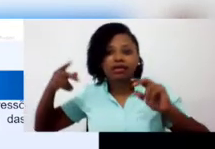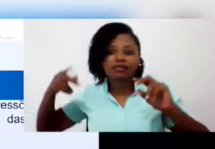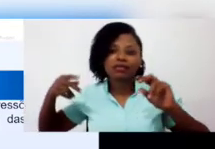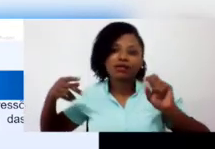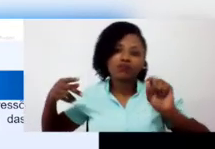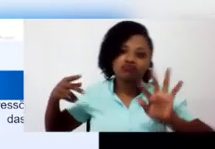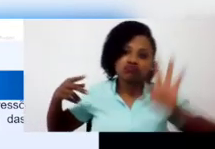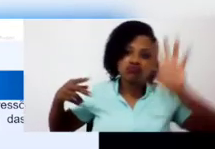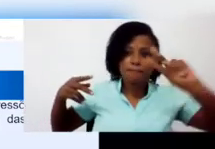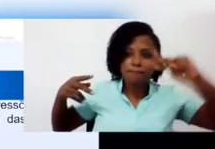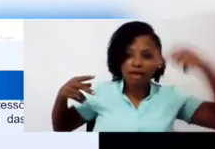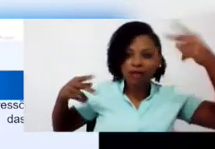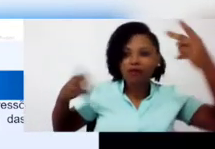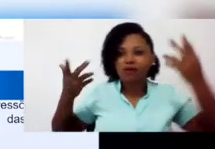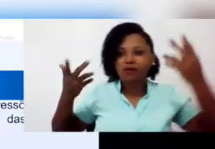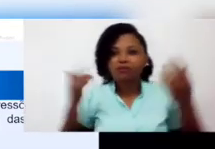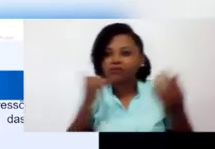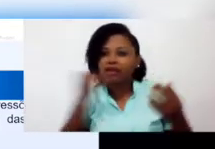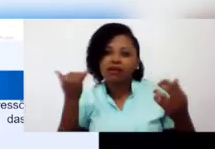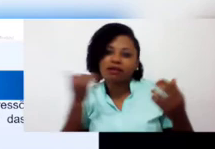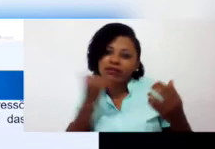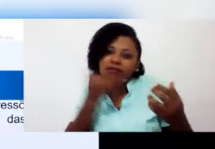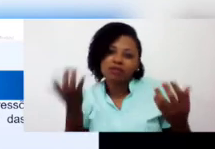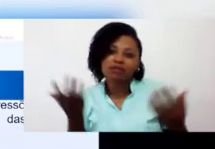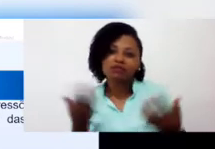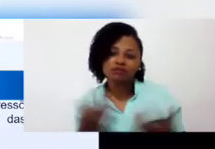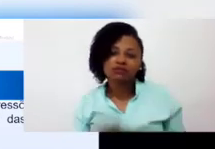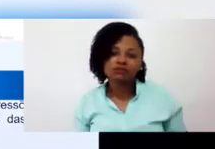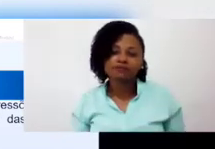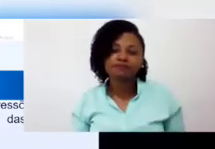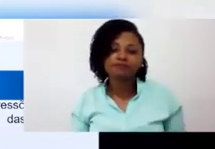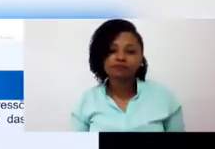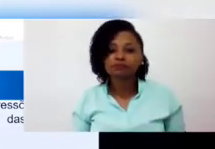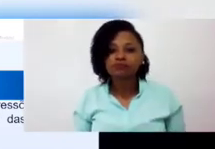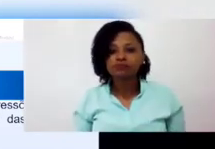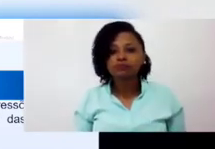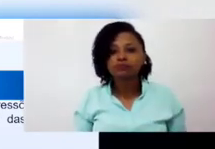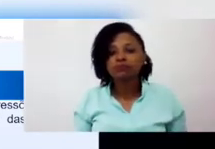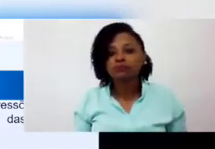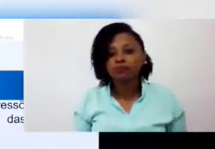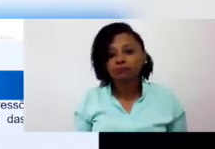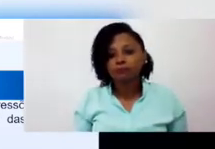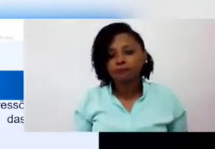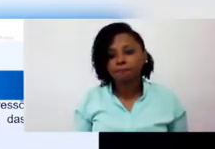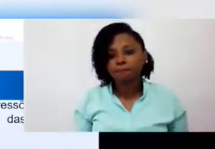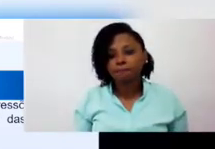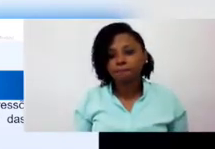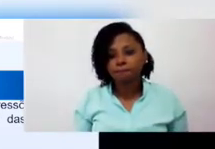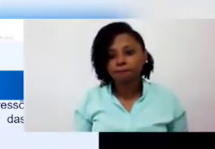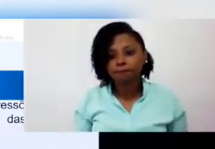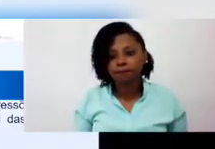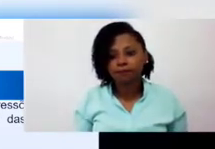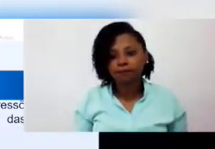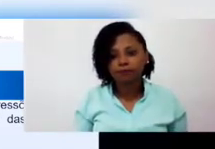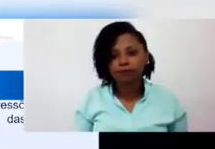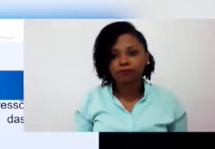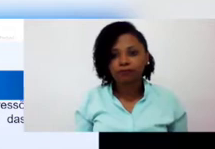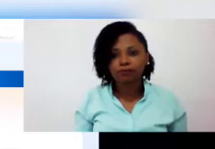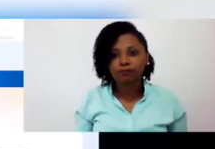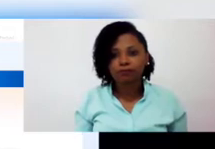também é maior, já que a pressão de vapor é a tendência das moléculas se tornarem vapor, vamos dizer assim, ok?